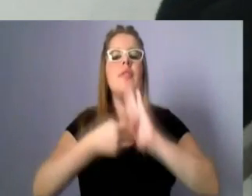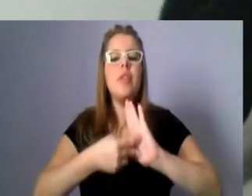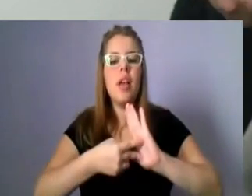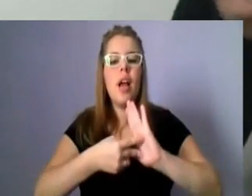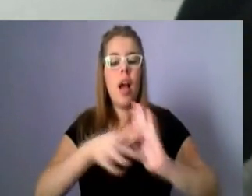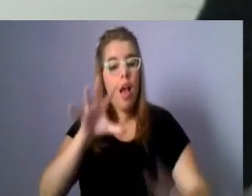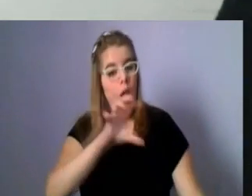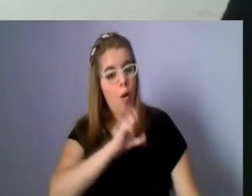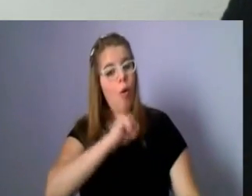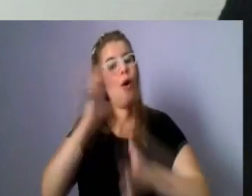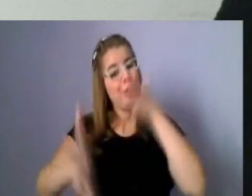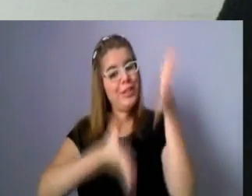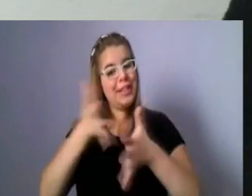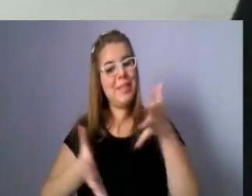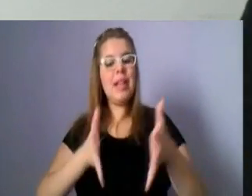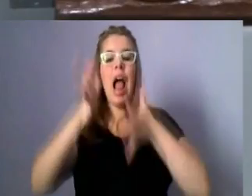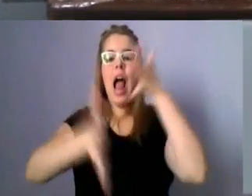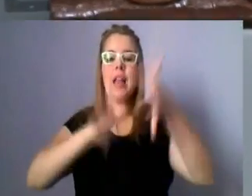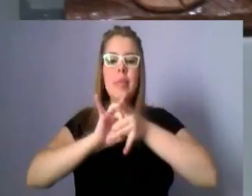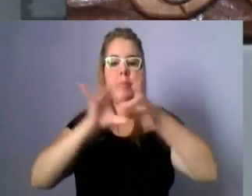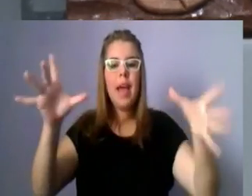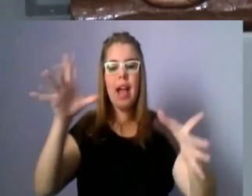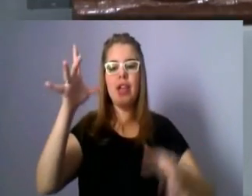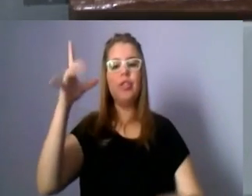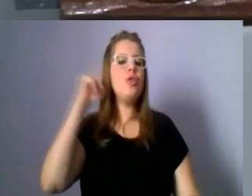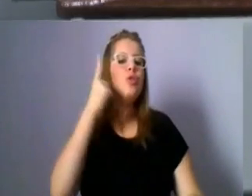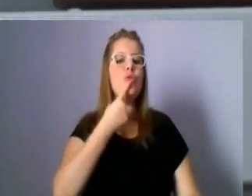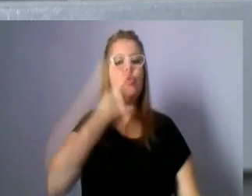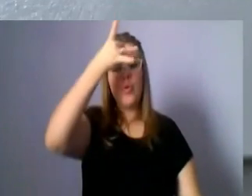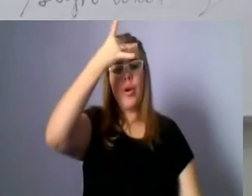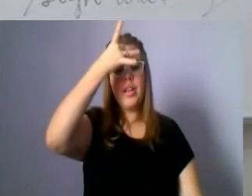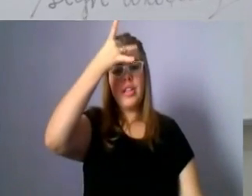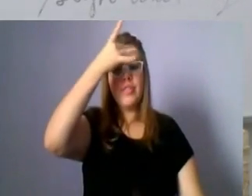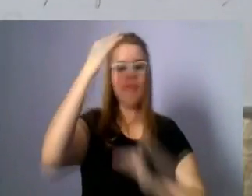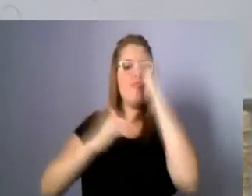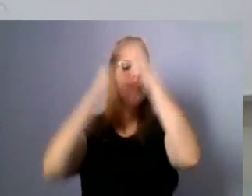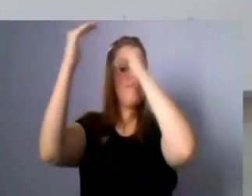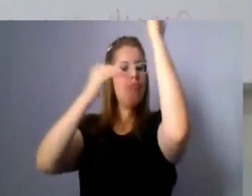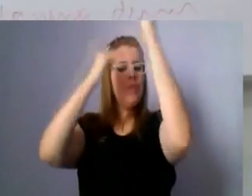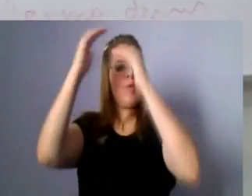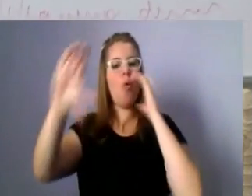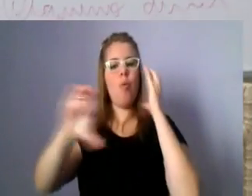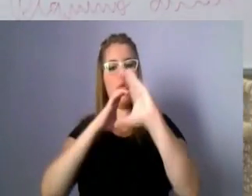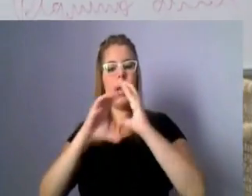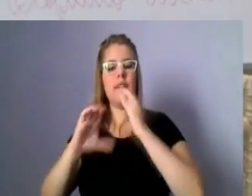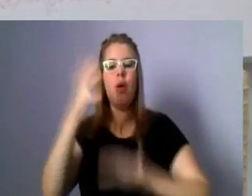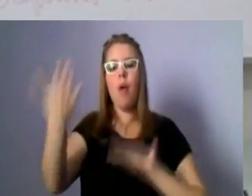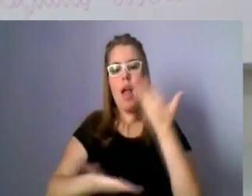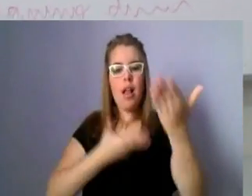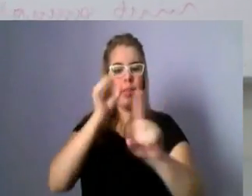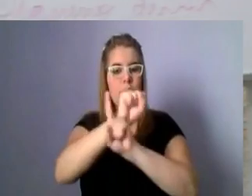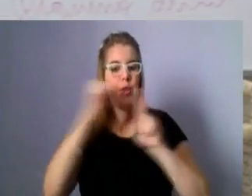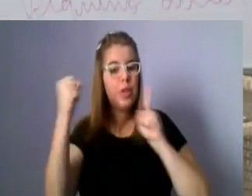O que significa? A Libras permite que o surdo desenvolva seu pensamento, sua comunicação e